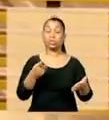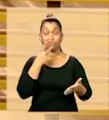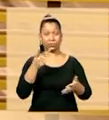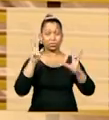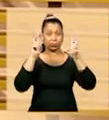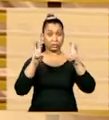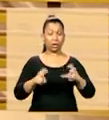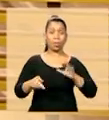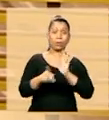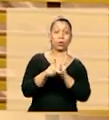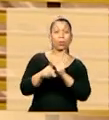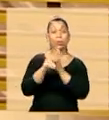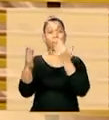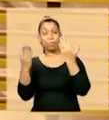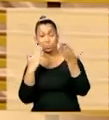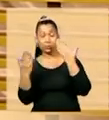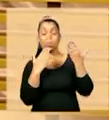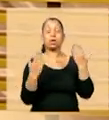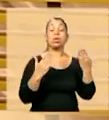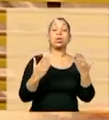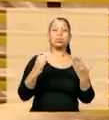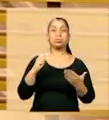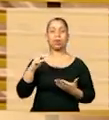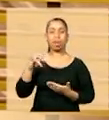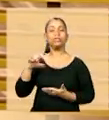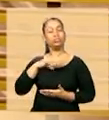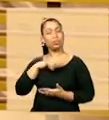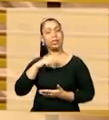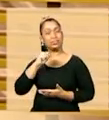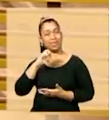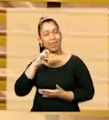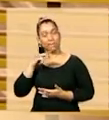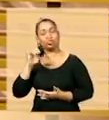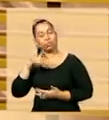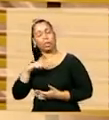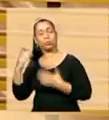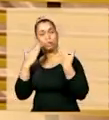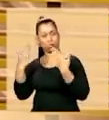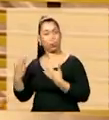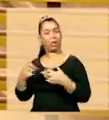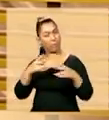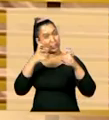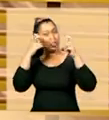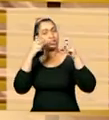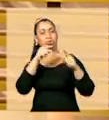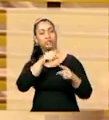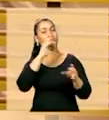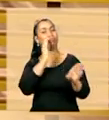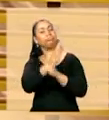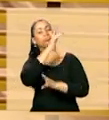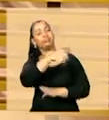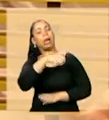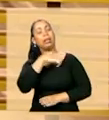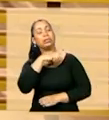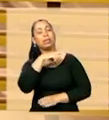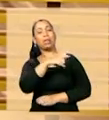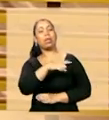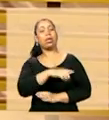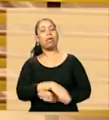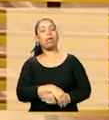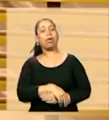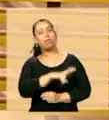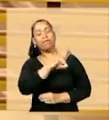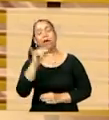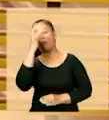tem um psicólogo na equipe. Ele consegue identificar esse tipo de caso e encaminhar o trabalhador e seus familiares para a rede,